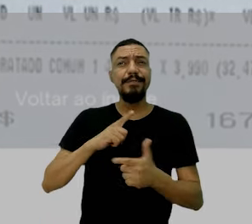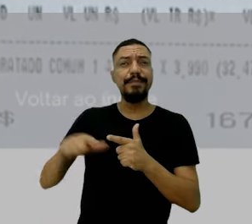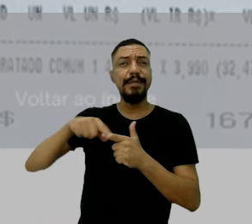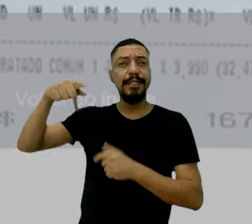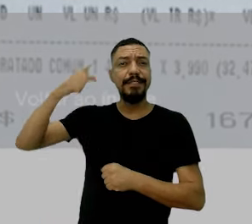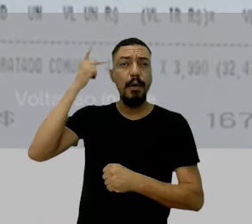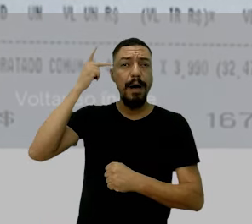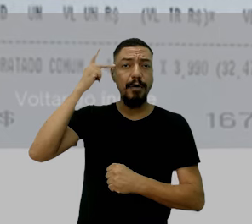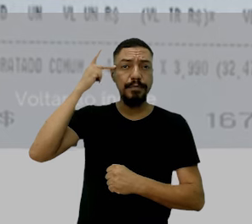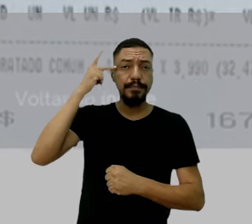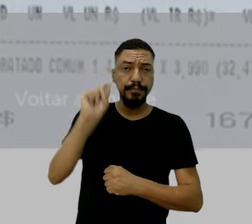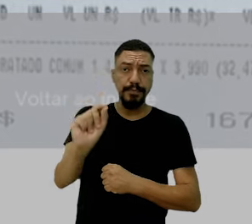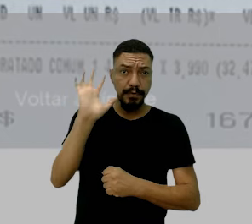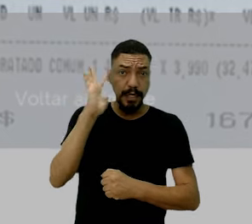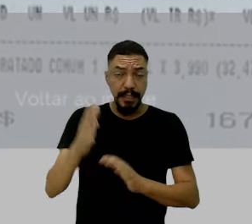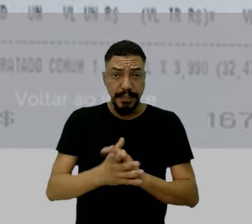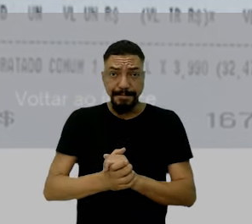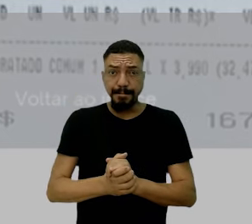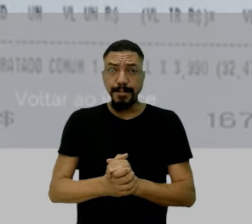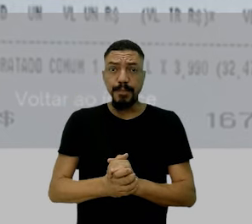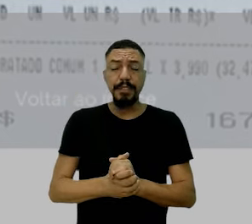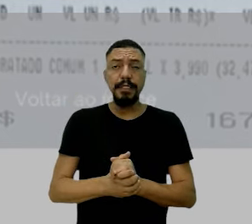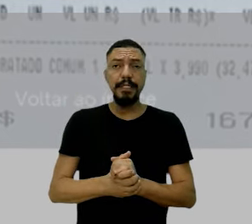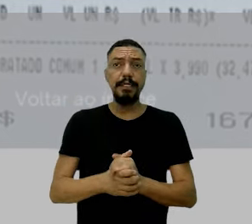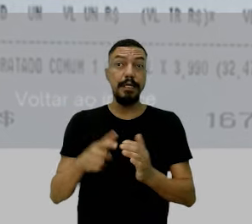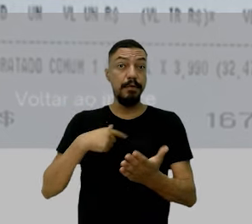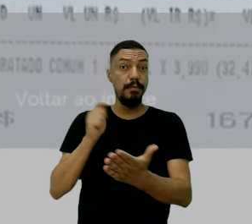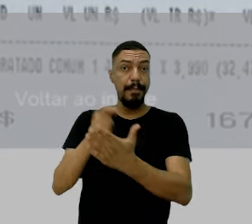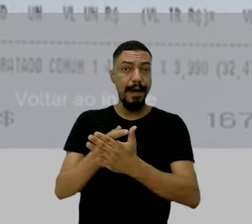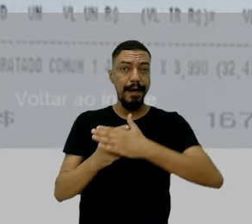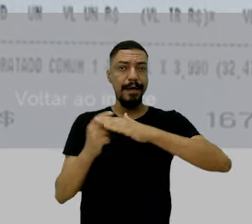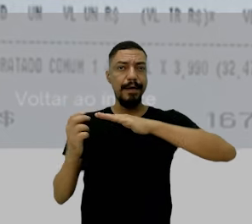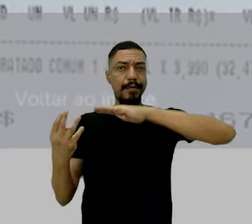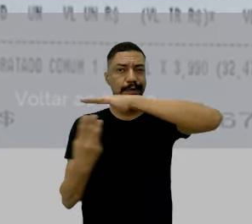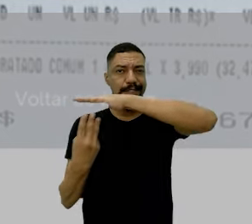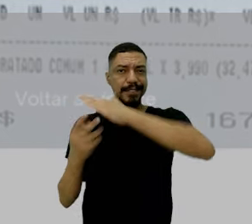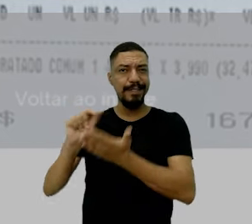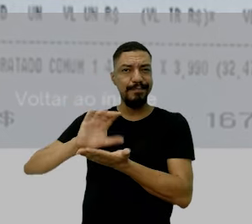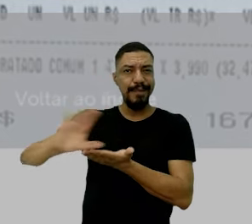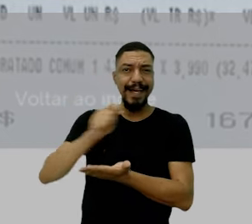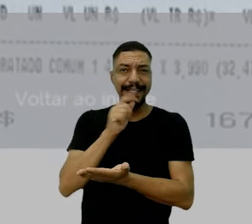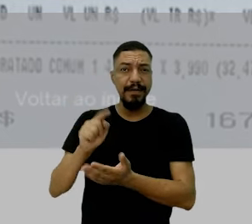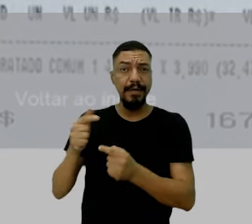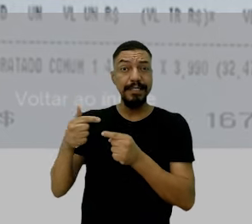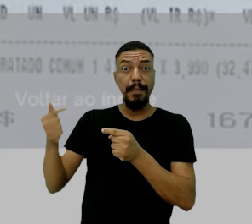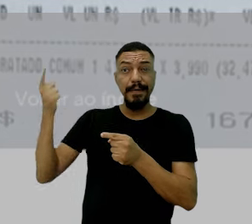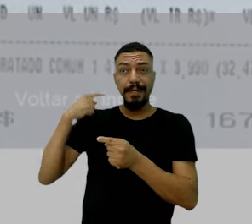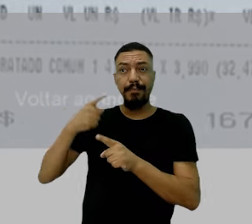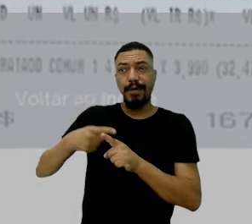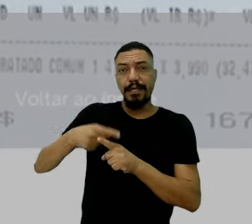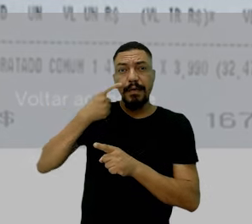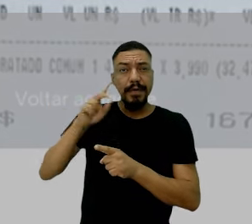com uma questão de São Paulo, que eu ainda não paguei o prestador de serviço. Isso foi semana